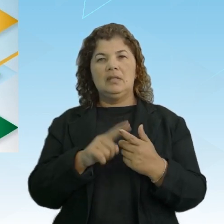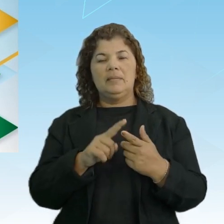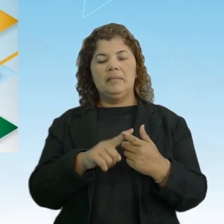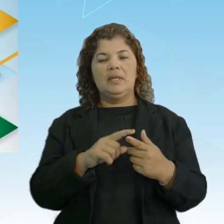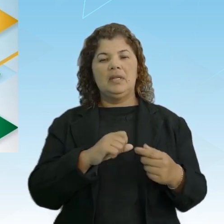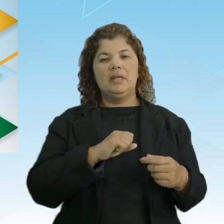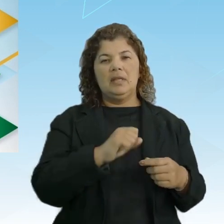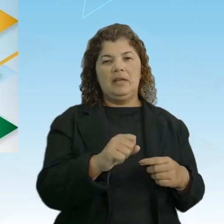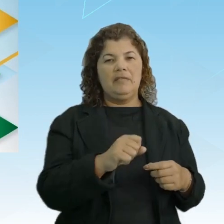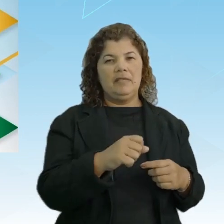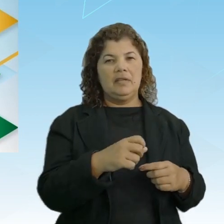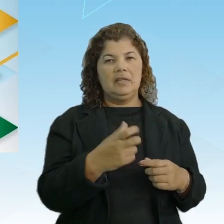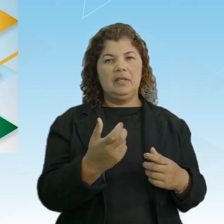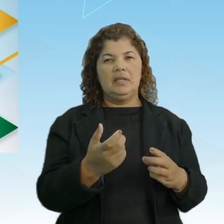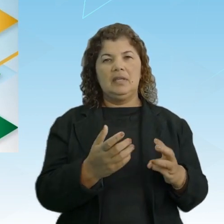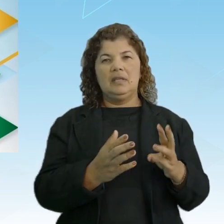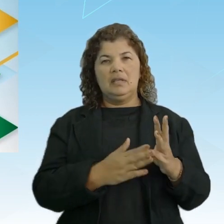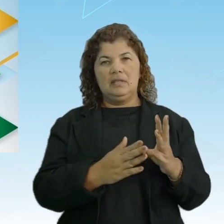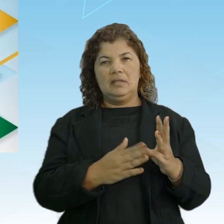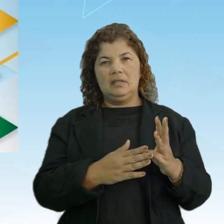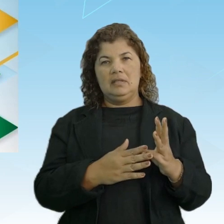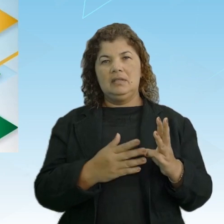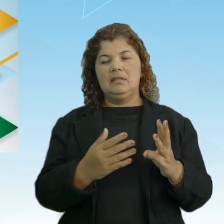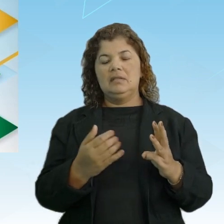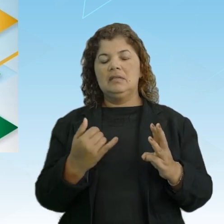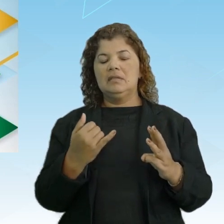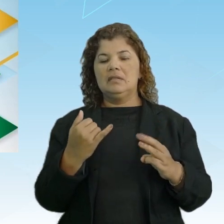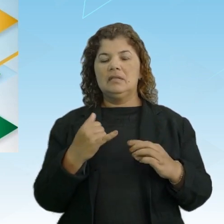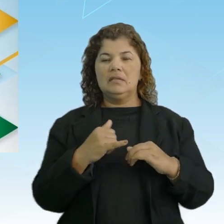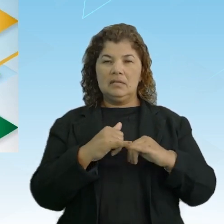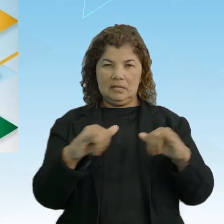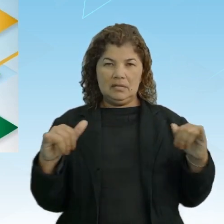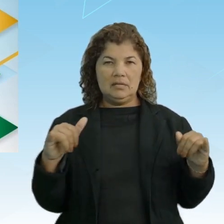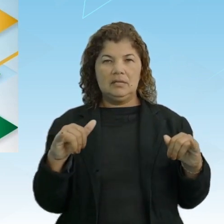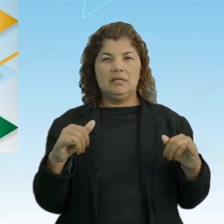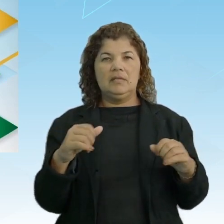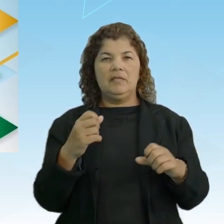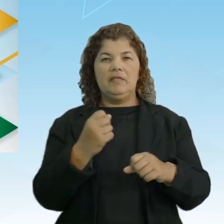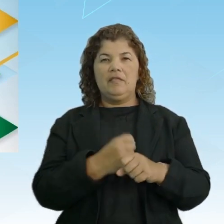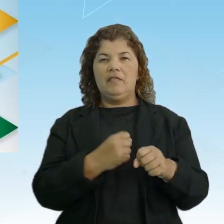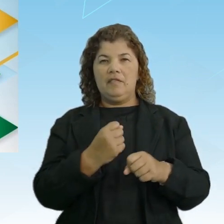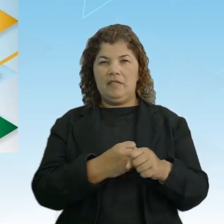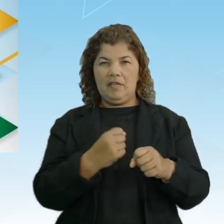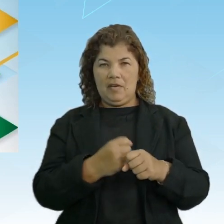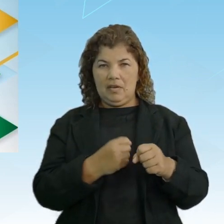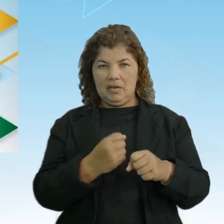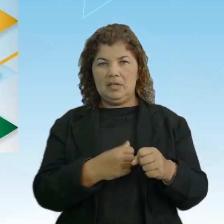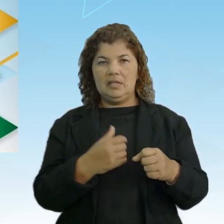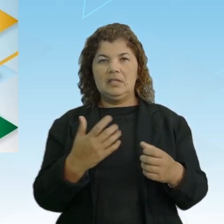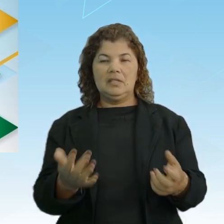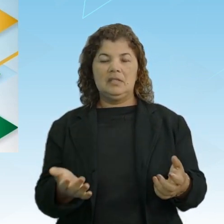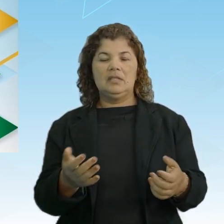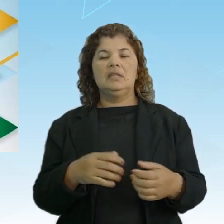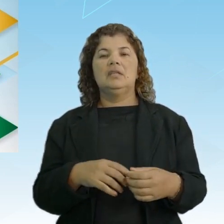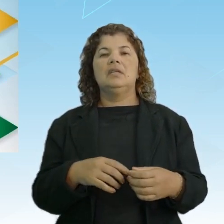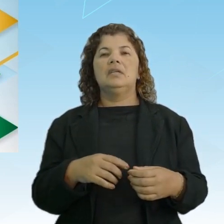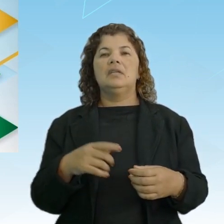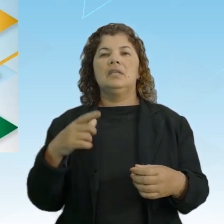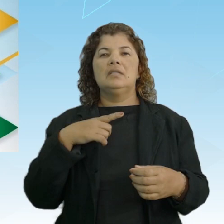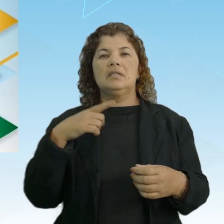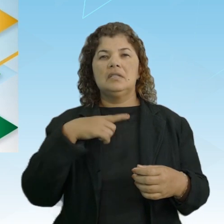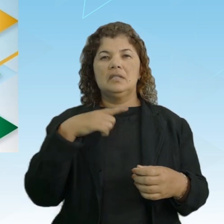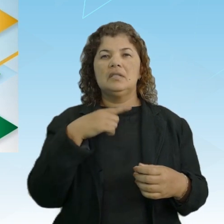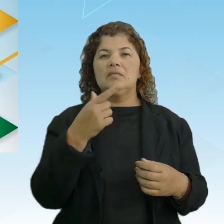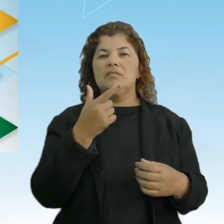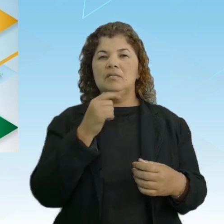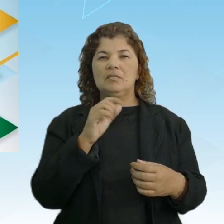nativos, denunciando a violência cometida. Né? Então, o bispo Frei Bartolomé de Las Casas